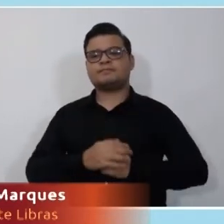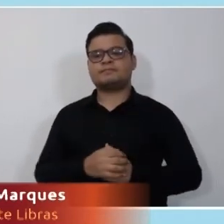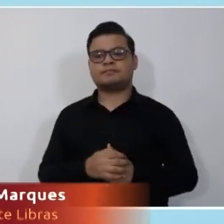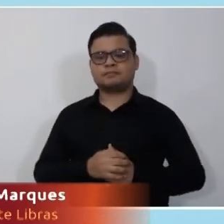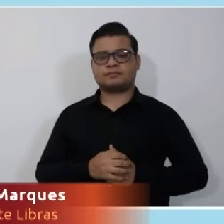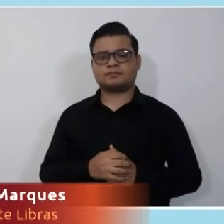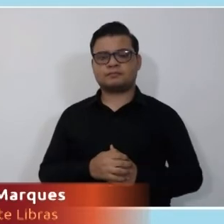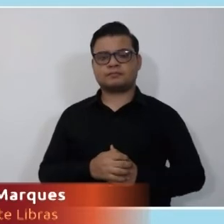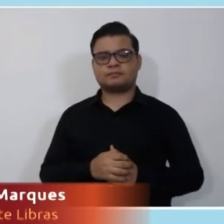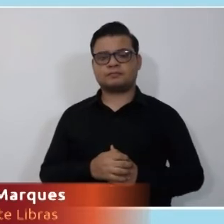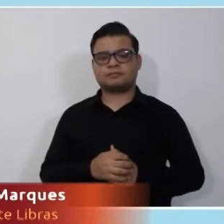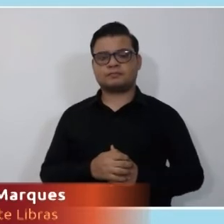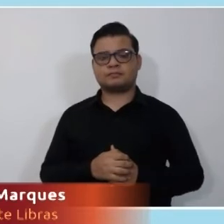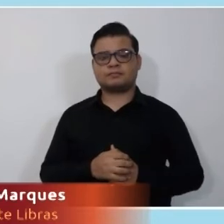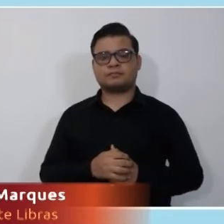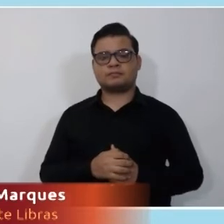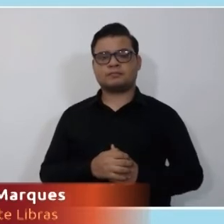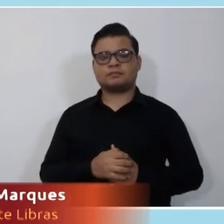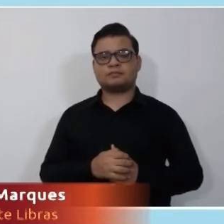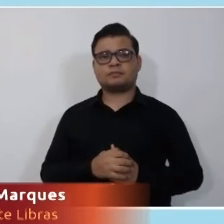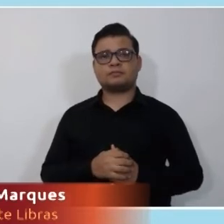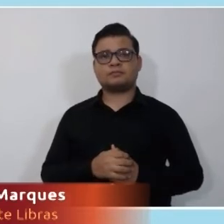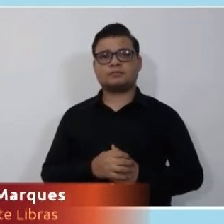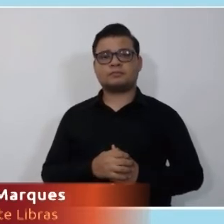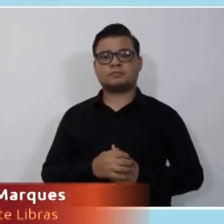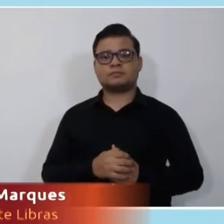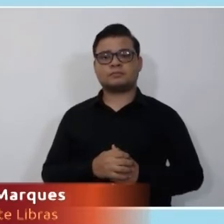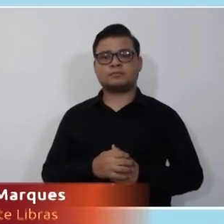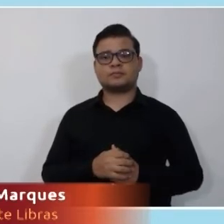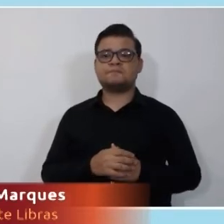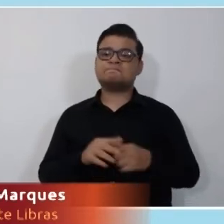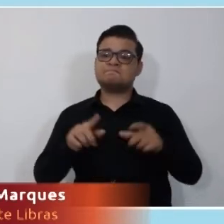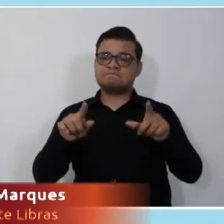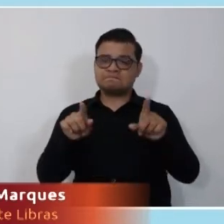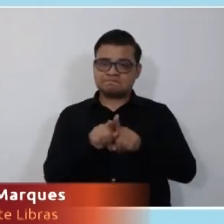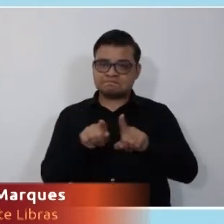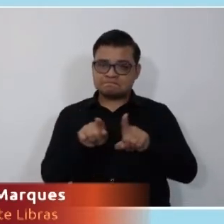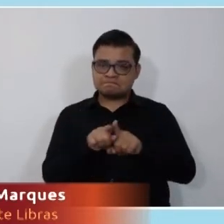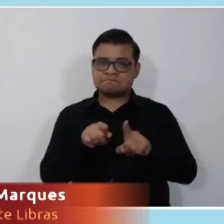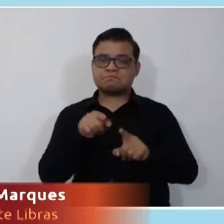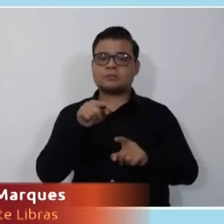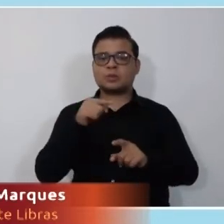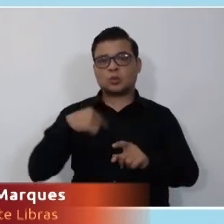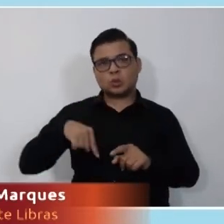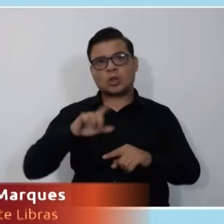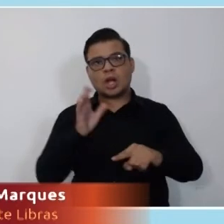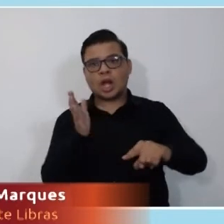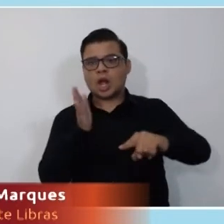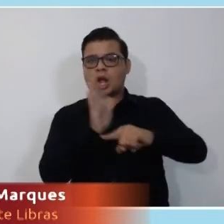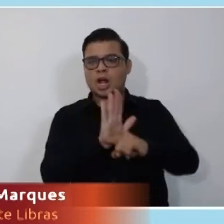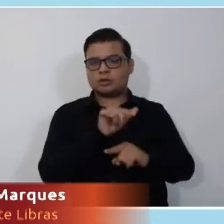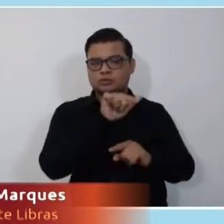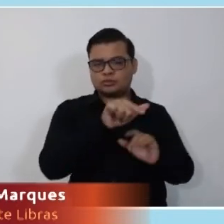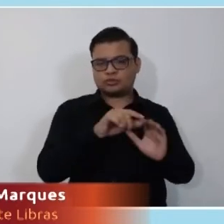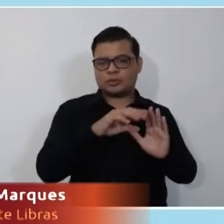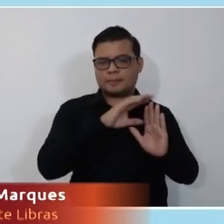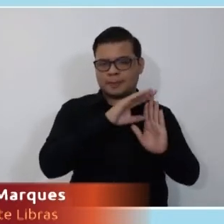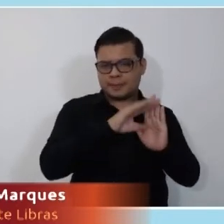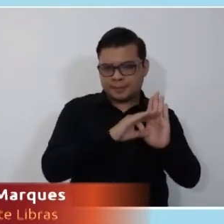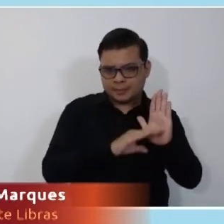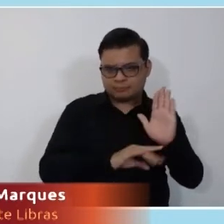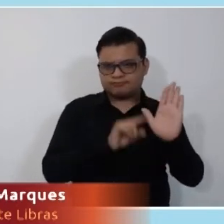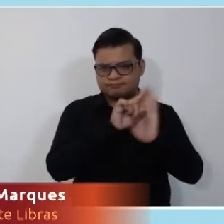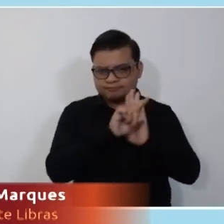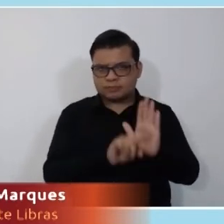Secretaria de Tecnologia, e nós ajudamos a criação dos formulários, né? A poder compilar a estrutura. Aí